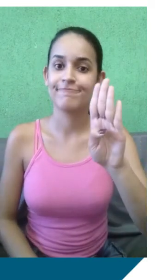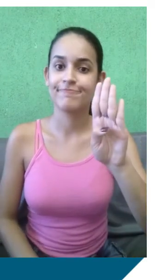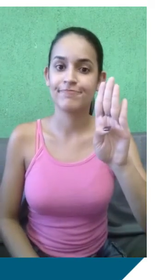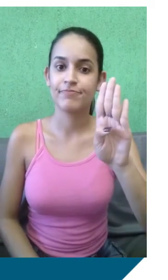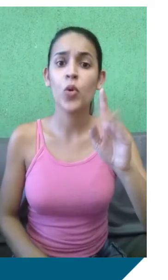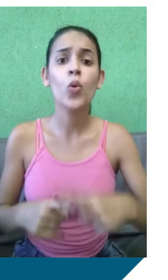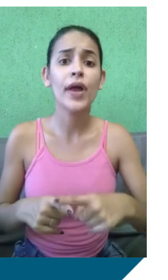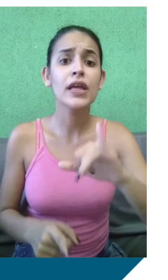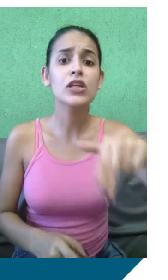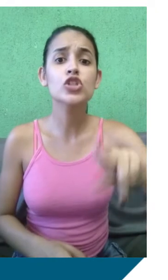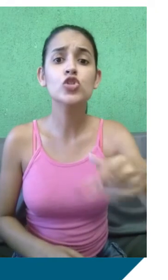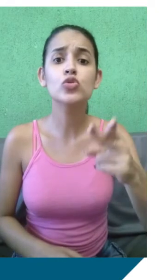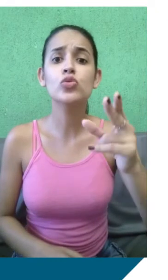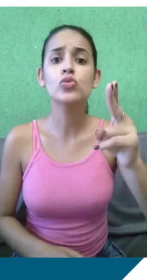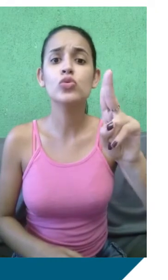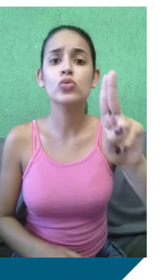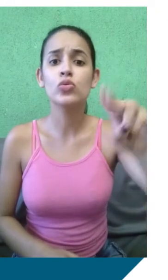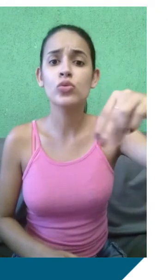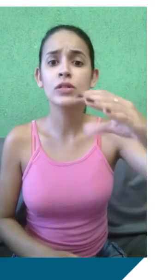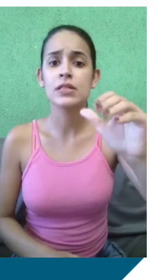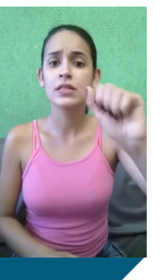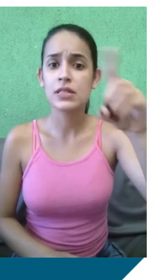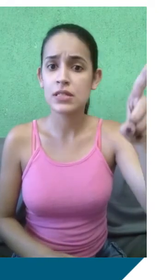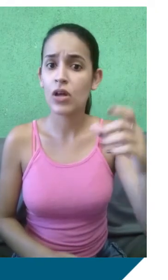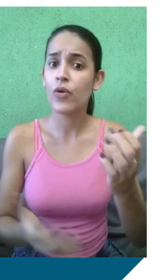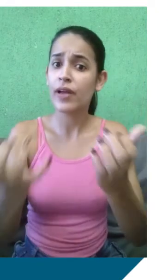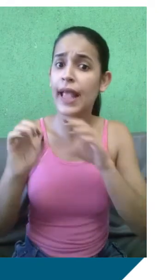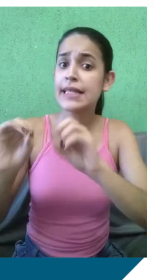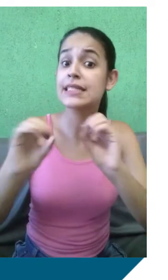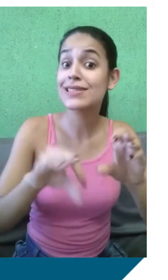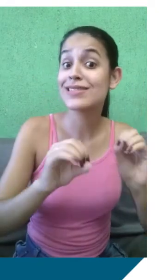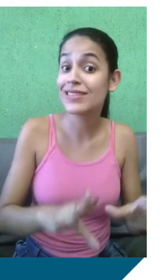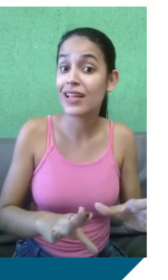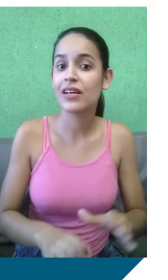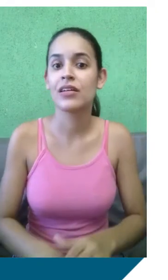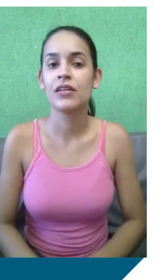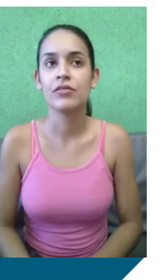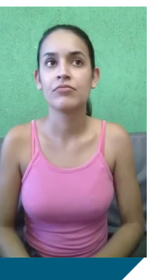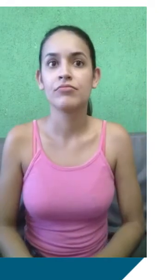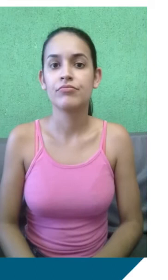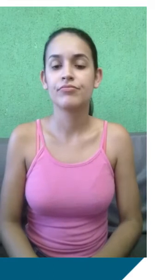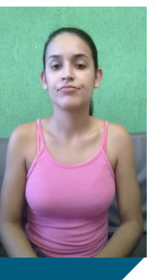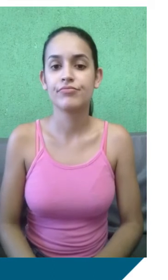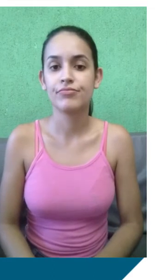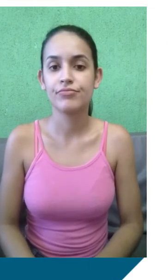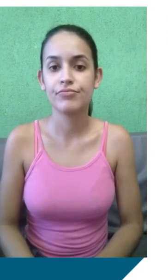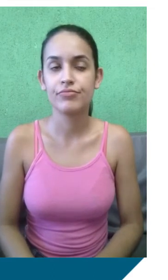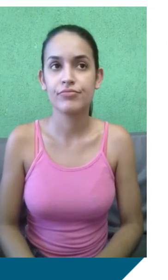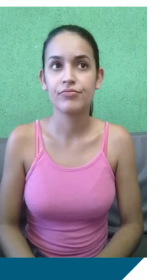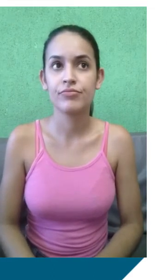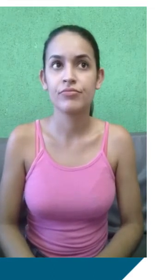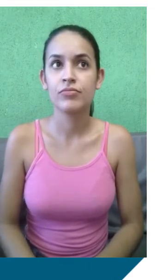buscam instruir ou orientar como se deve ou não proceder. Logo, uma marca muito comum desse